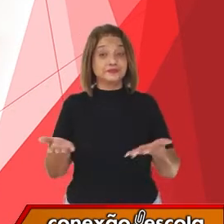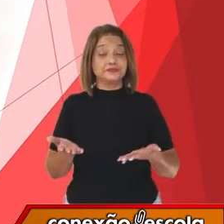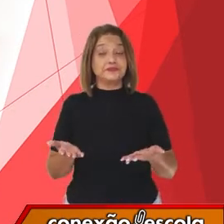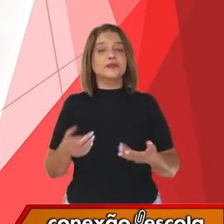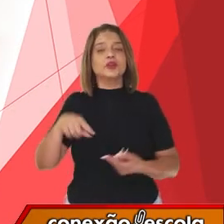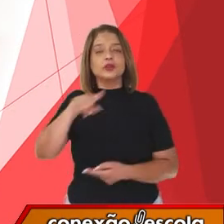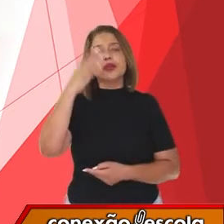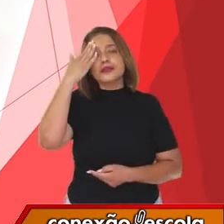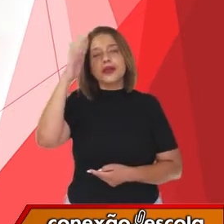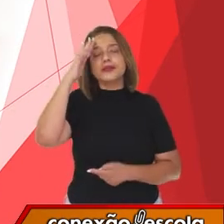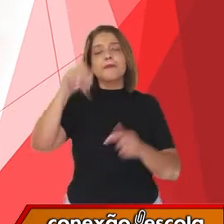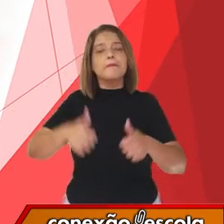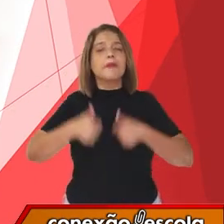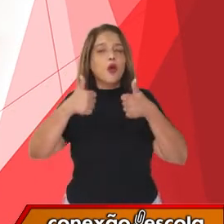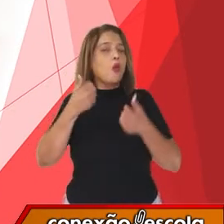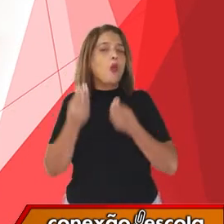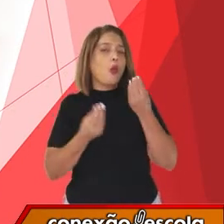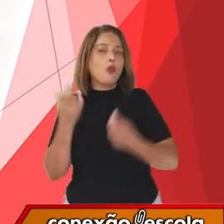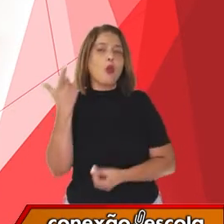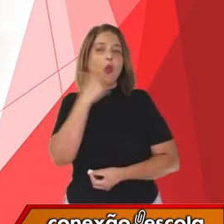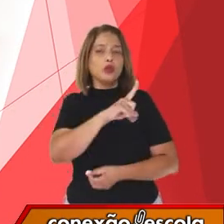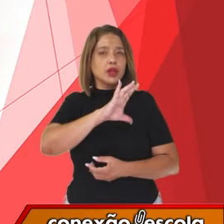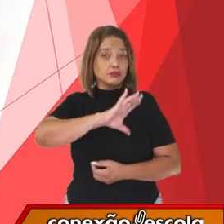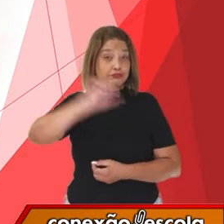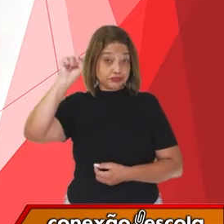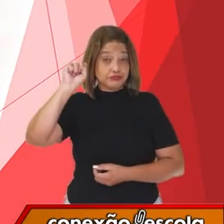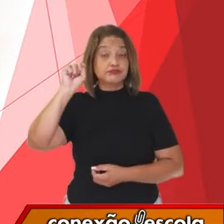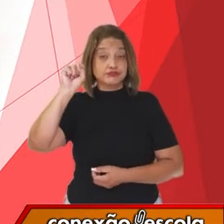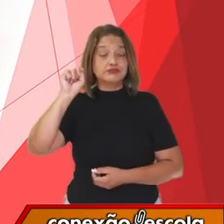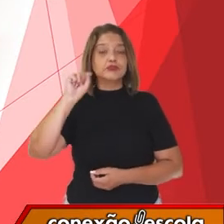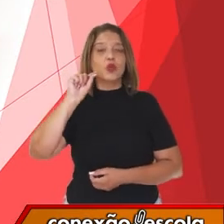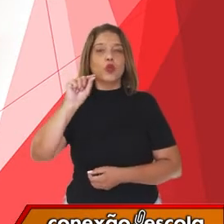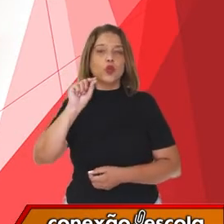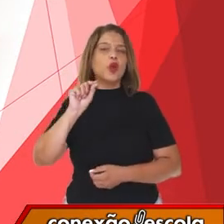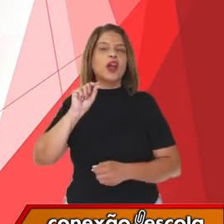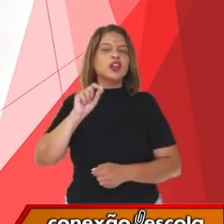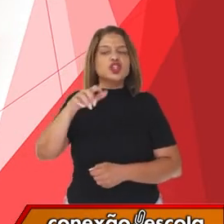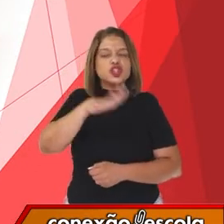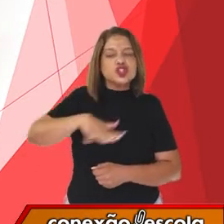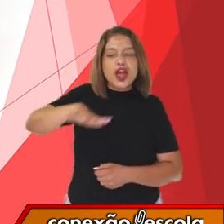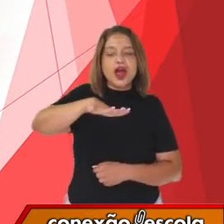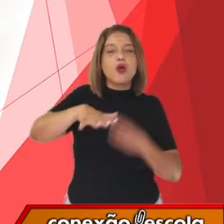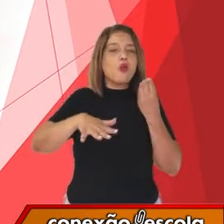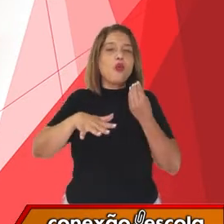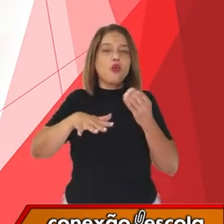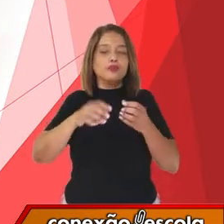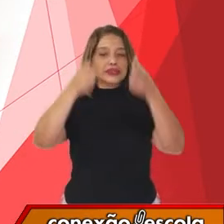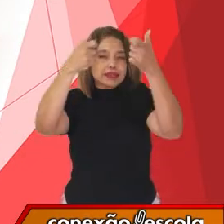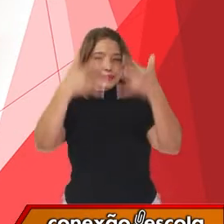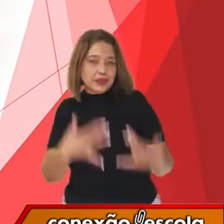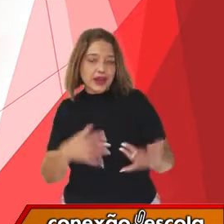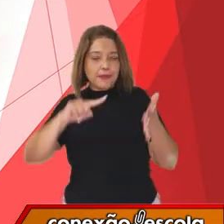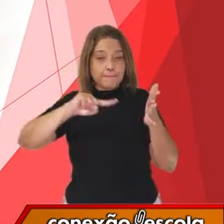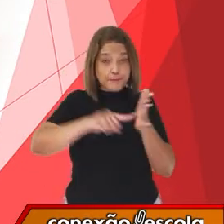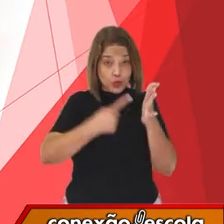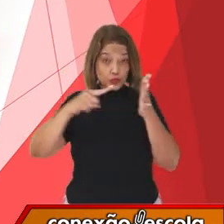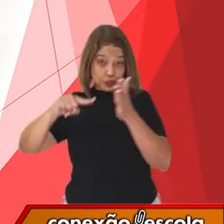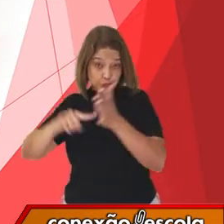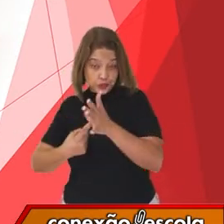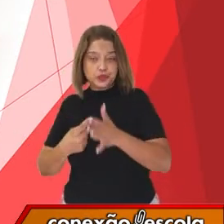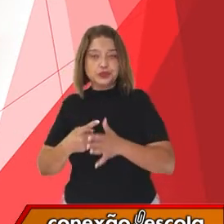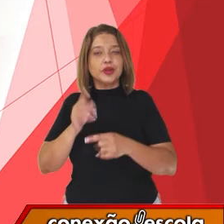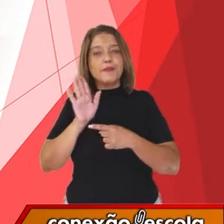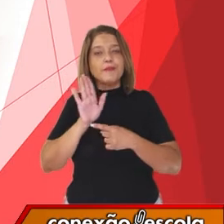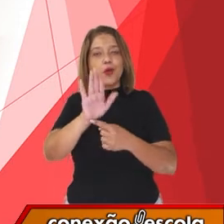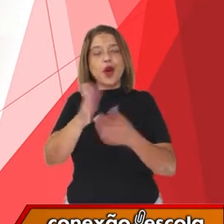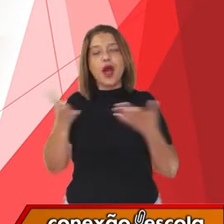Agora, para a gente entender melhor quem ganha o jogo e um geralzão de como essa contagem de ponto é feita, veja